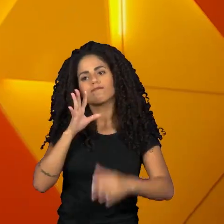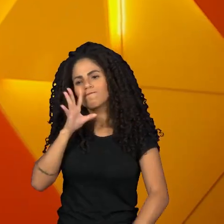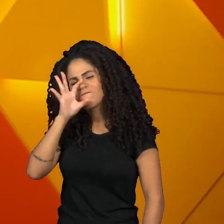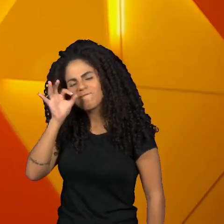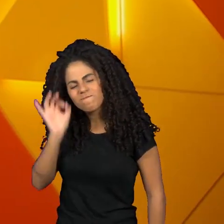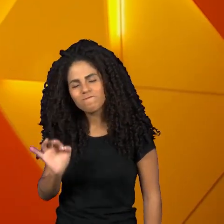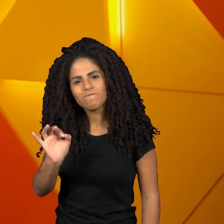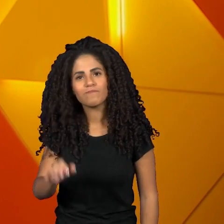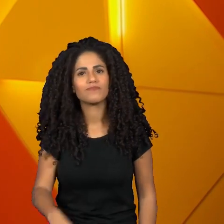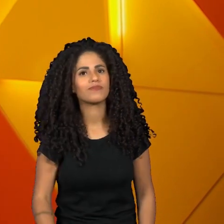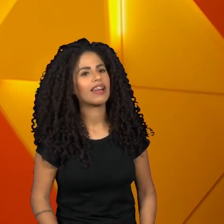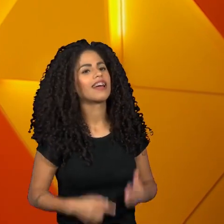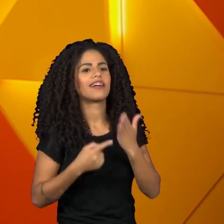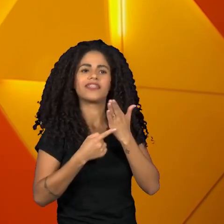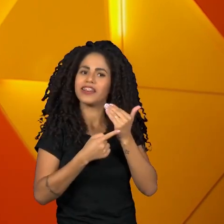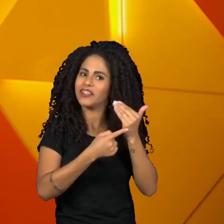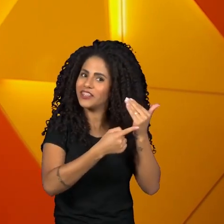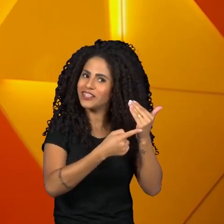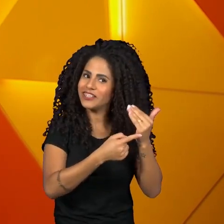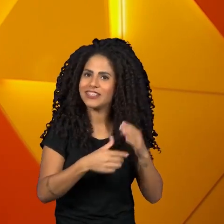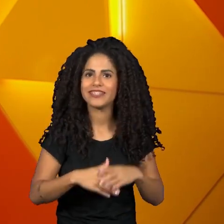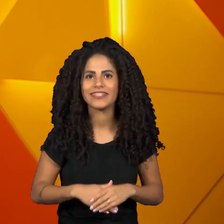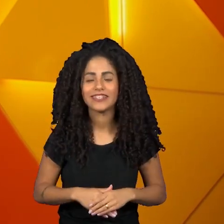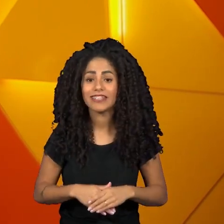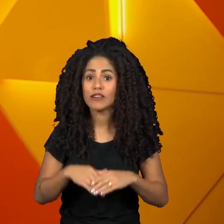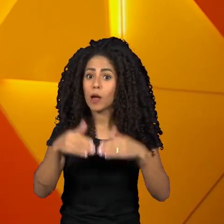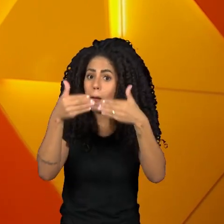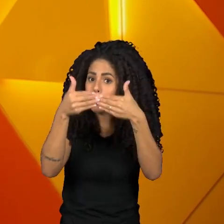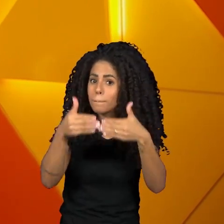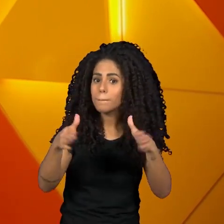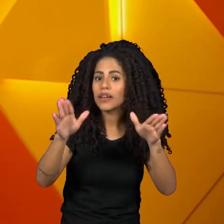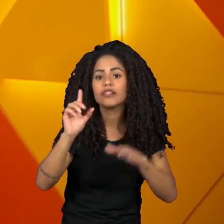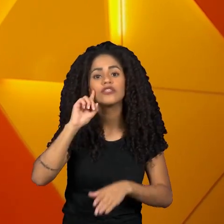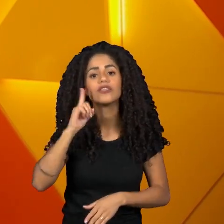Haja tecnologia. Aberta ao público